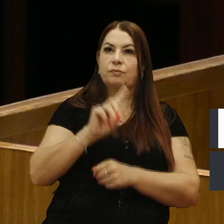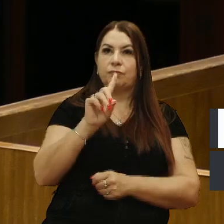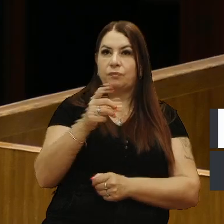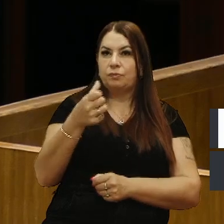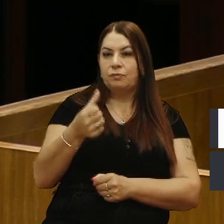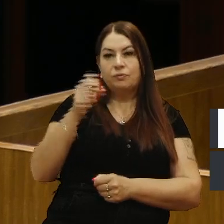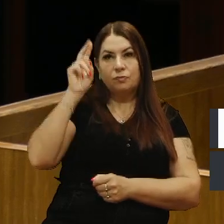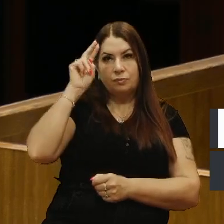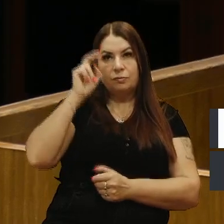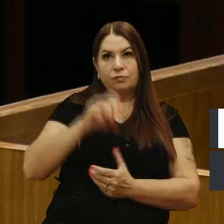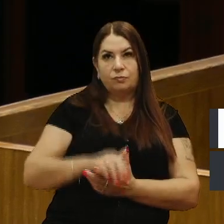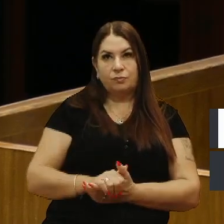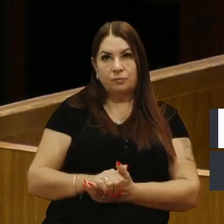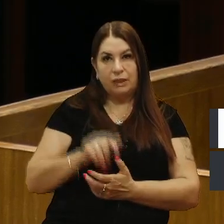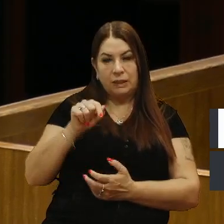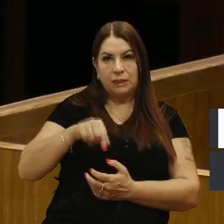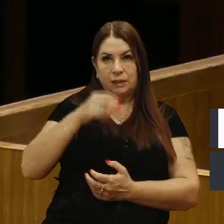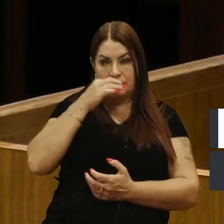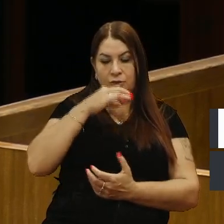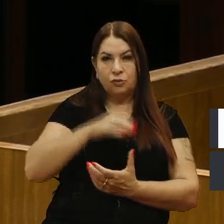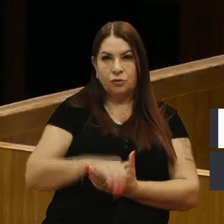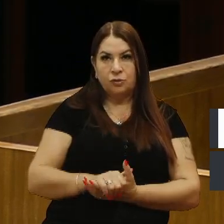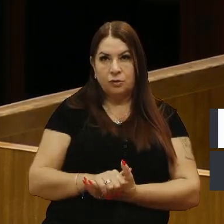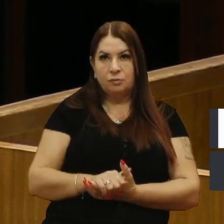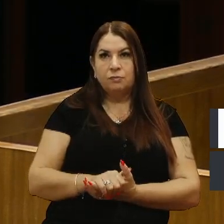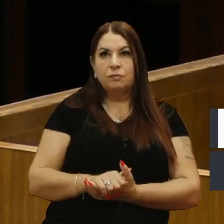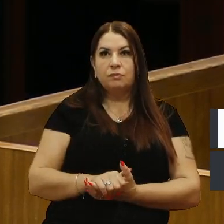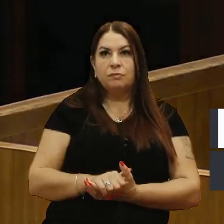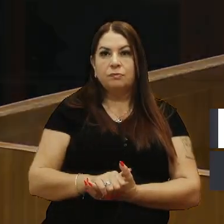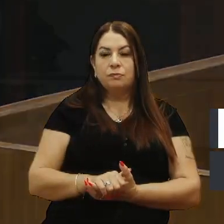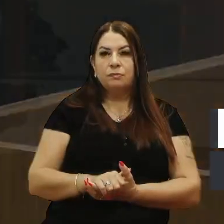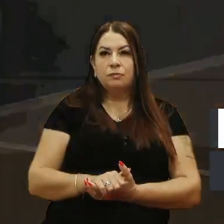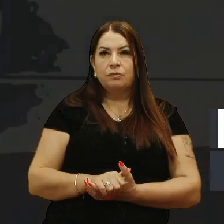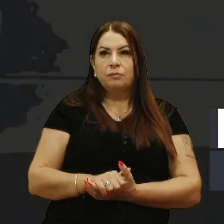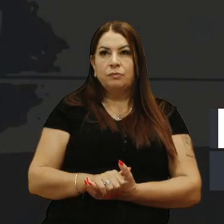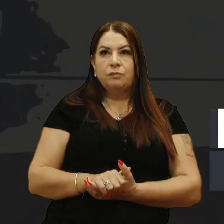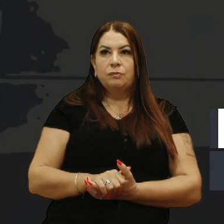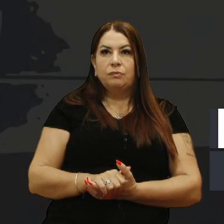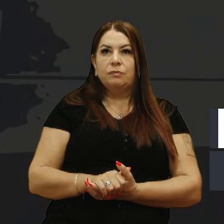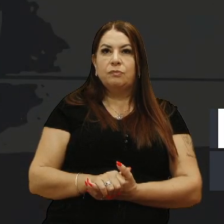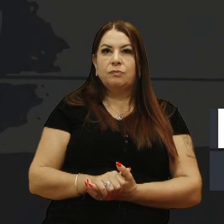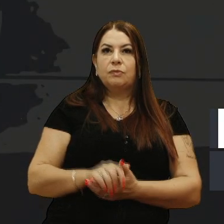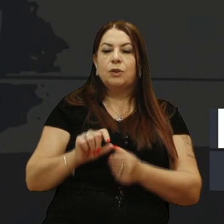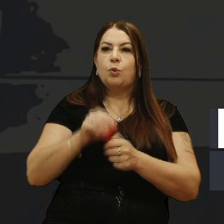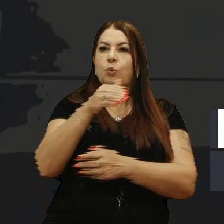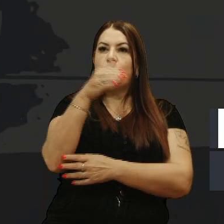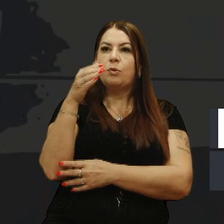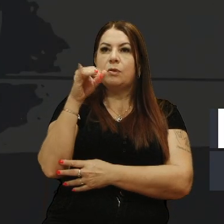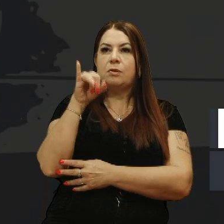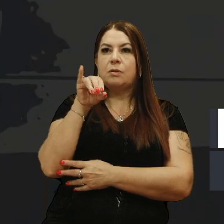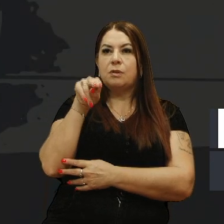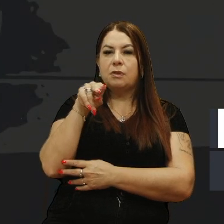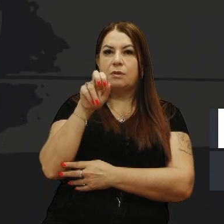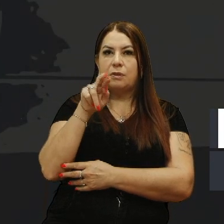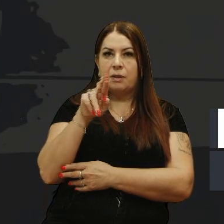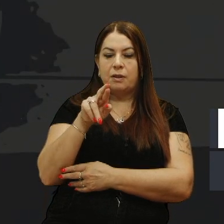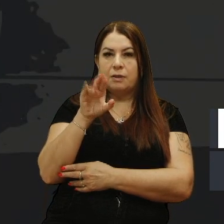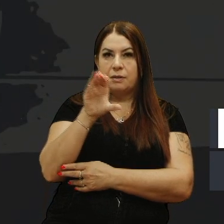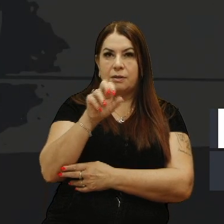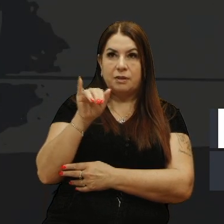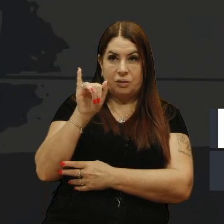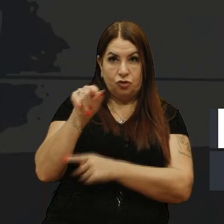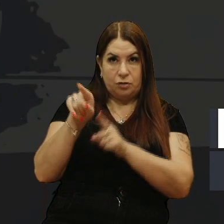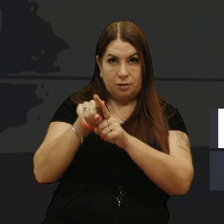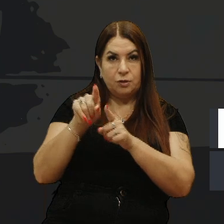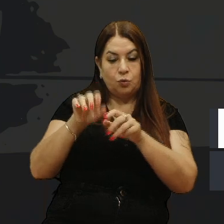de abril, aqui em Caxias do Sul, como foi citado. Vai ser realizado no Hotel Intercity, no auditório do Hotel